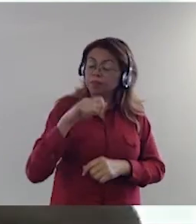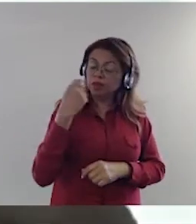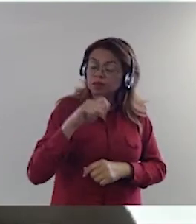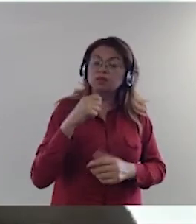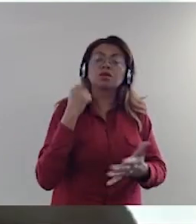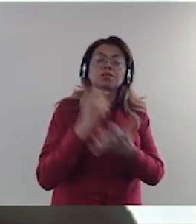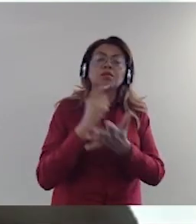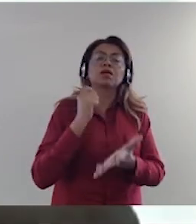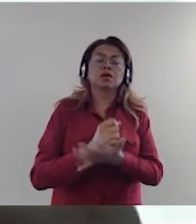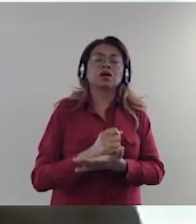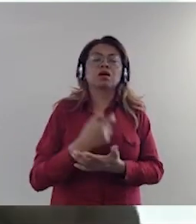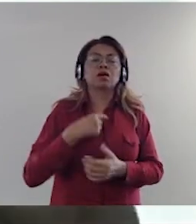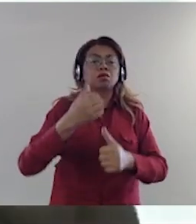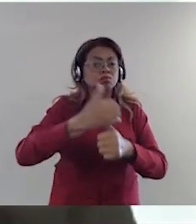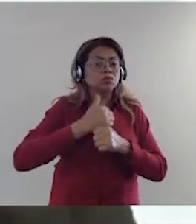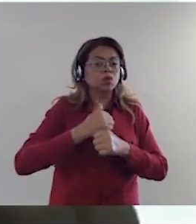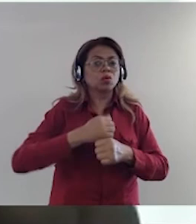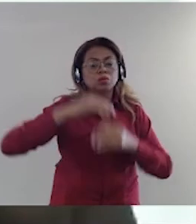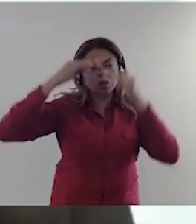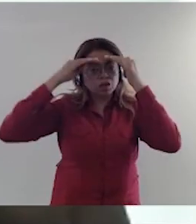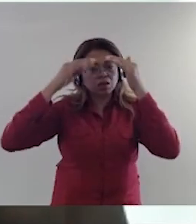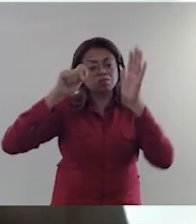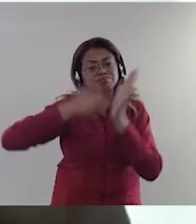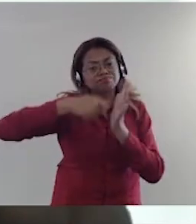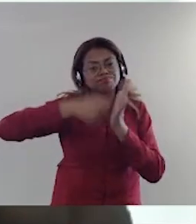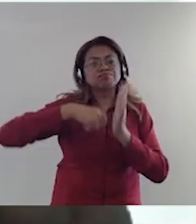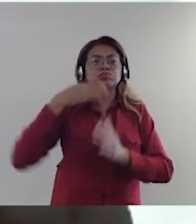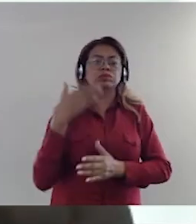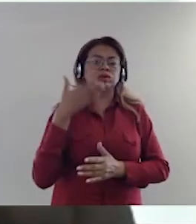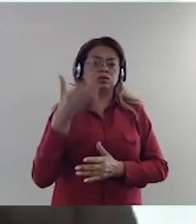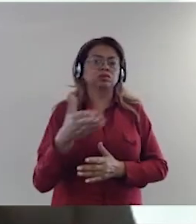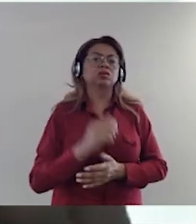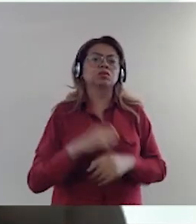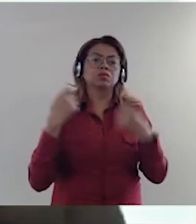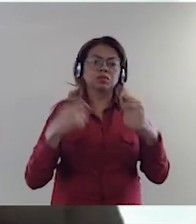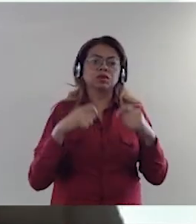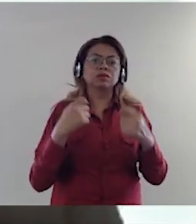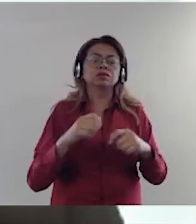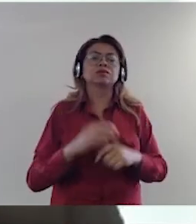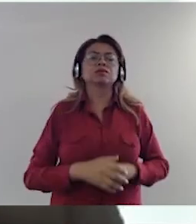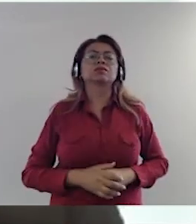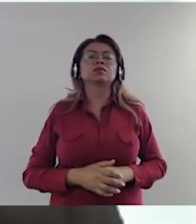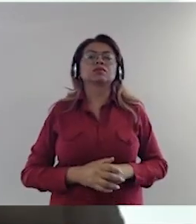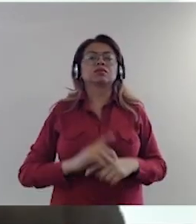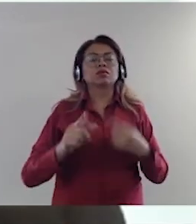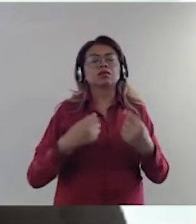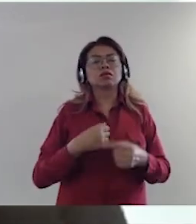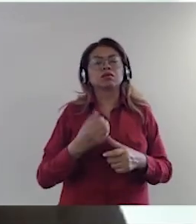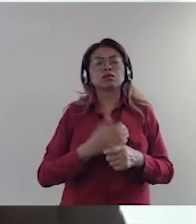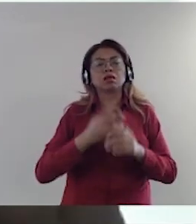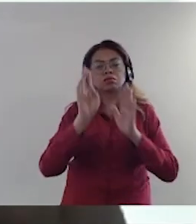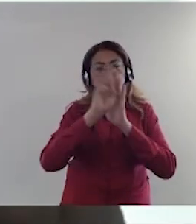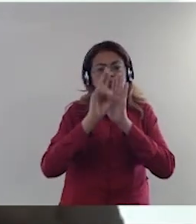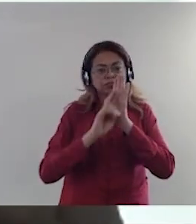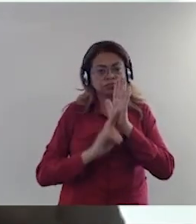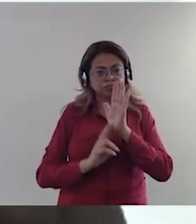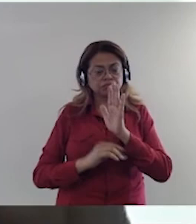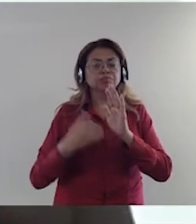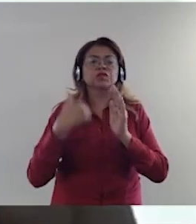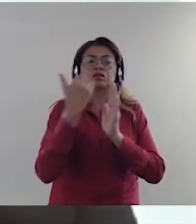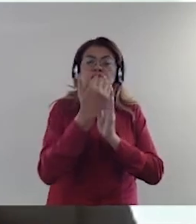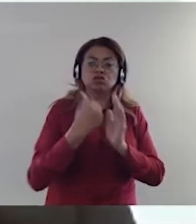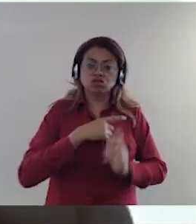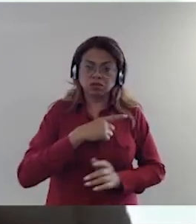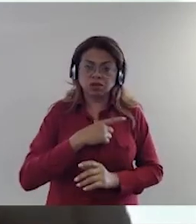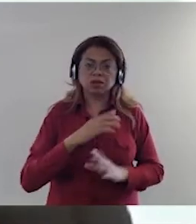mantém, então, esse dever de contribuir com as despesas, de pagar as contribuições condominiais, né, de modo que me